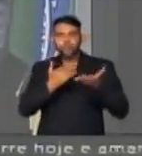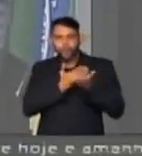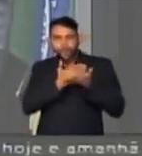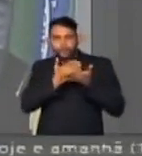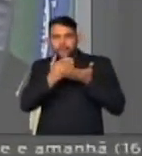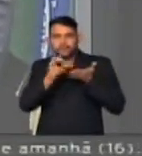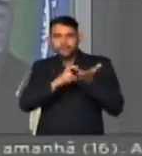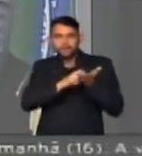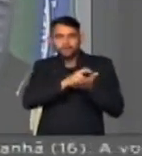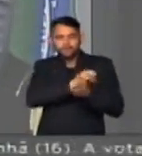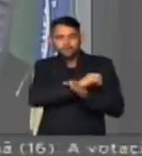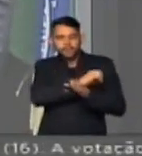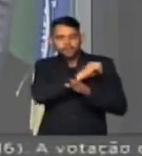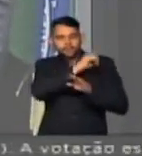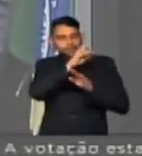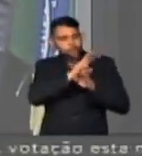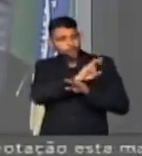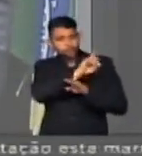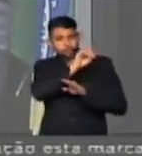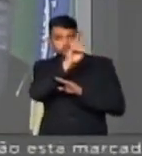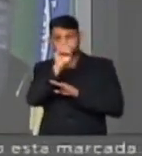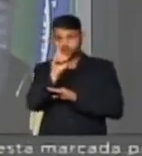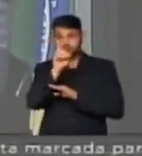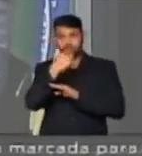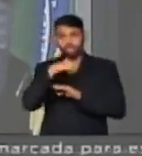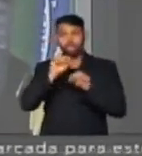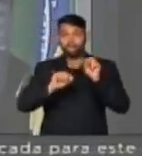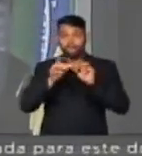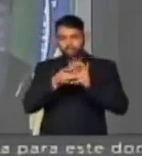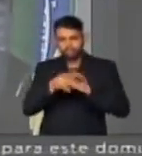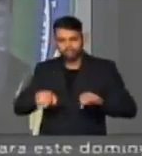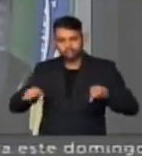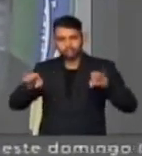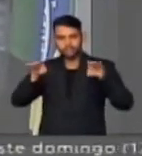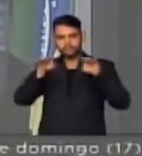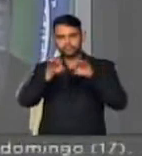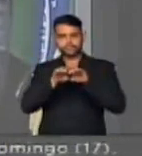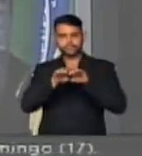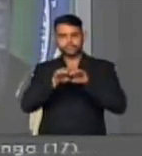Começa a amanhecer o dia em que a democracia,